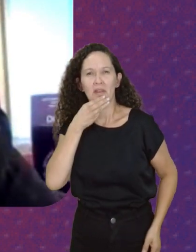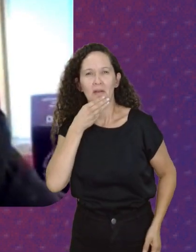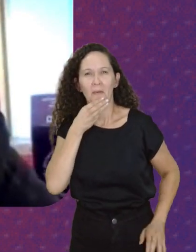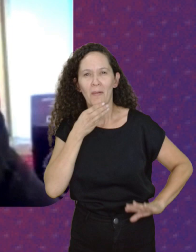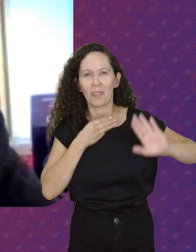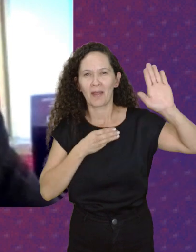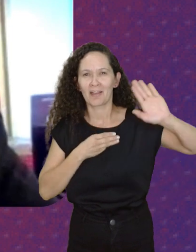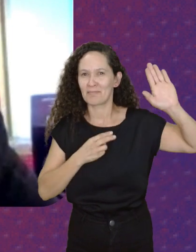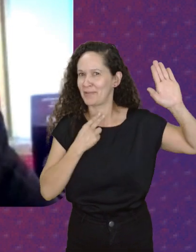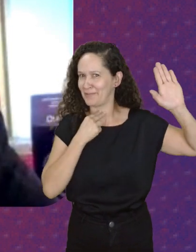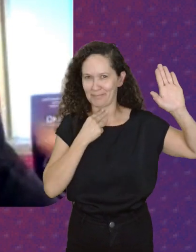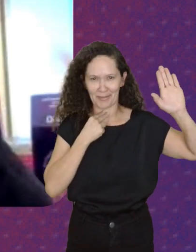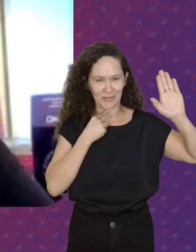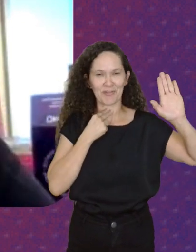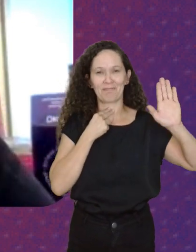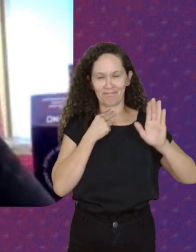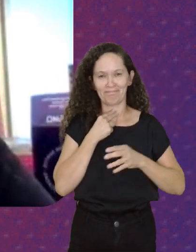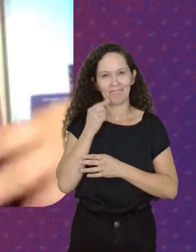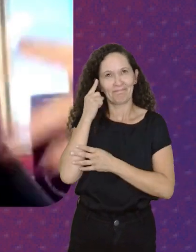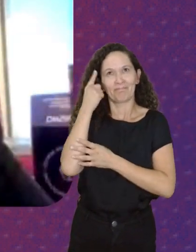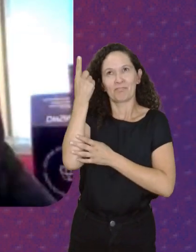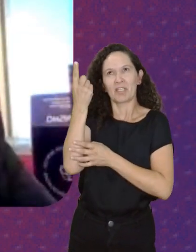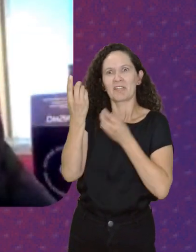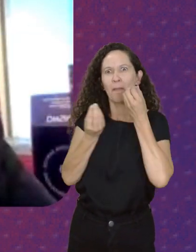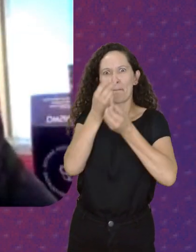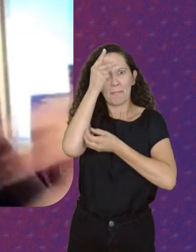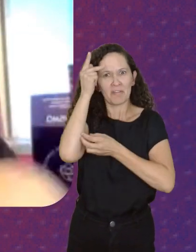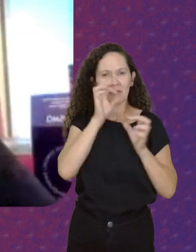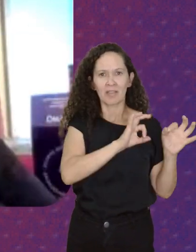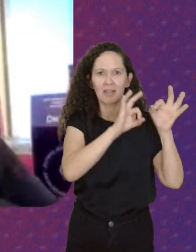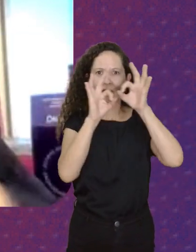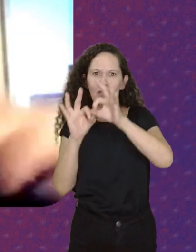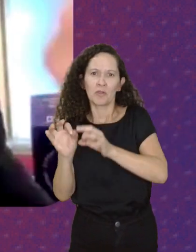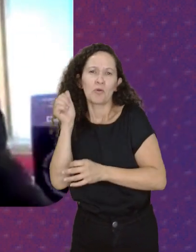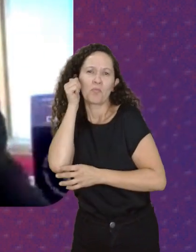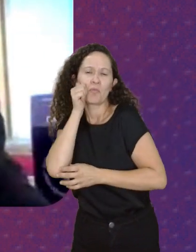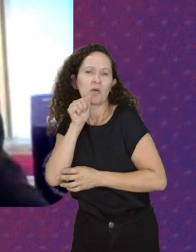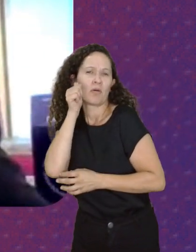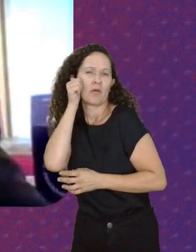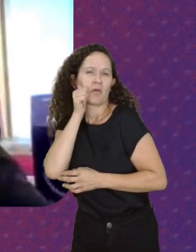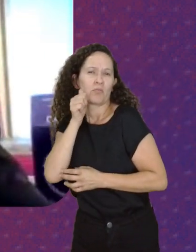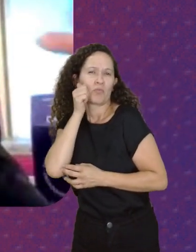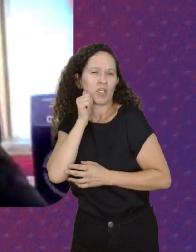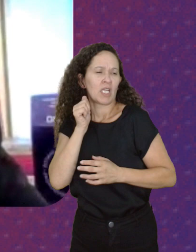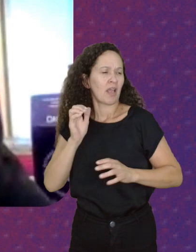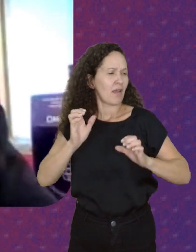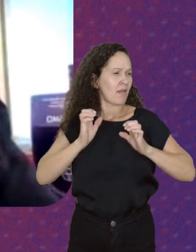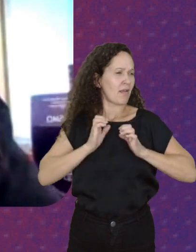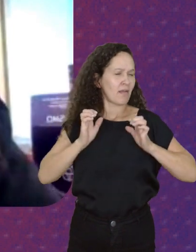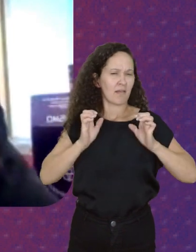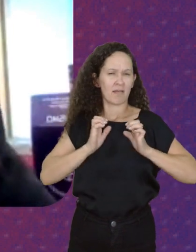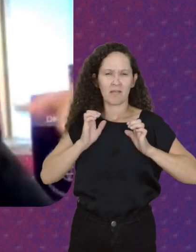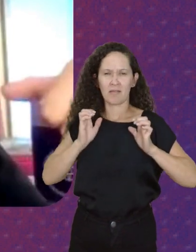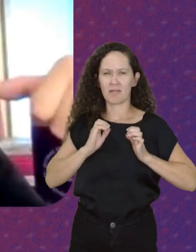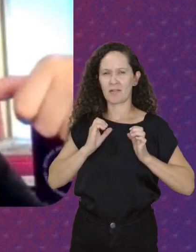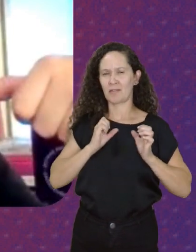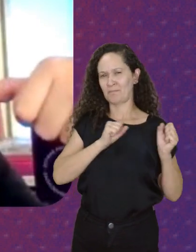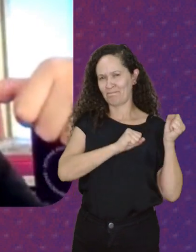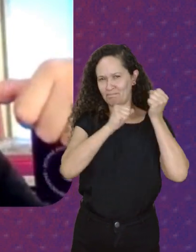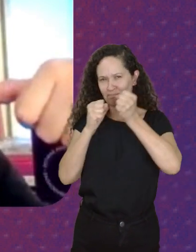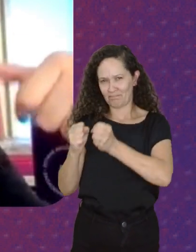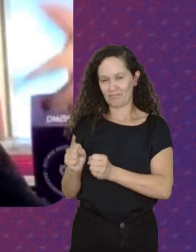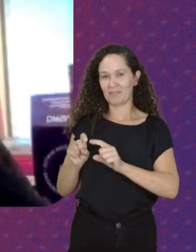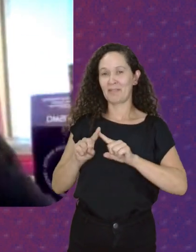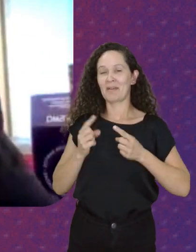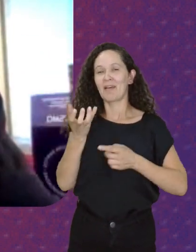pré-campanha, né? Porque imagina aqui que quem está me assistindo é uma candidata muito milionária, muito rica, e